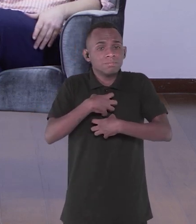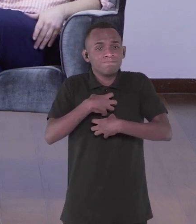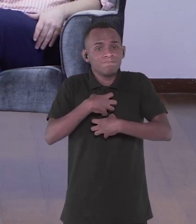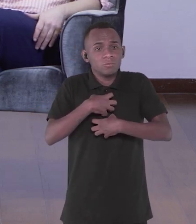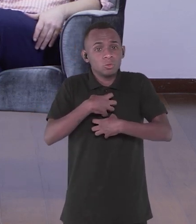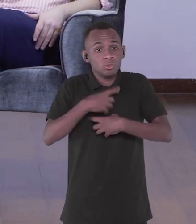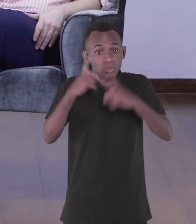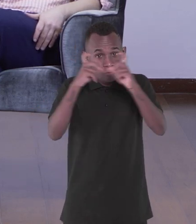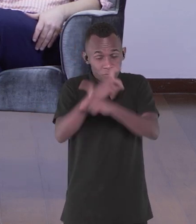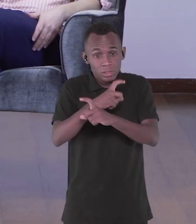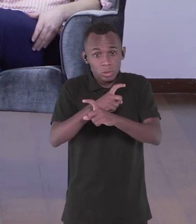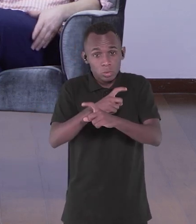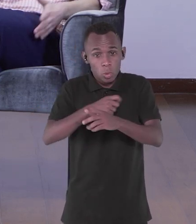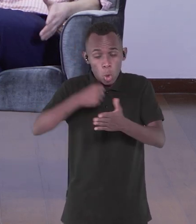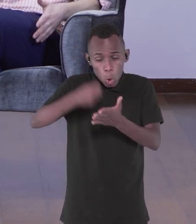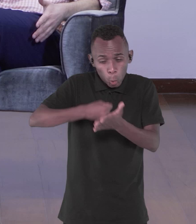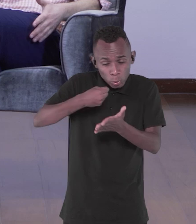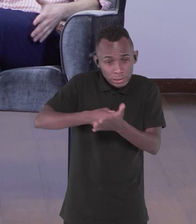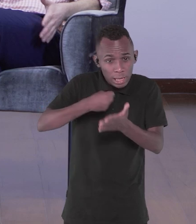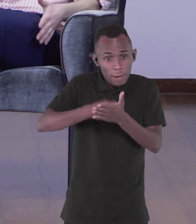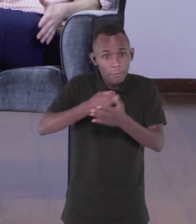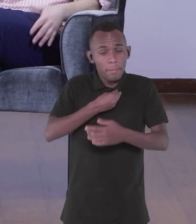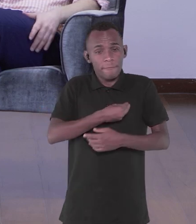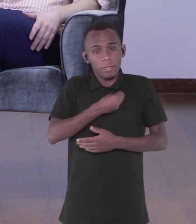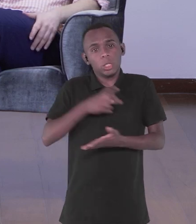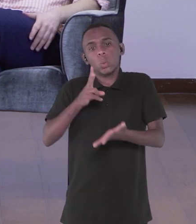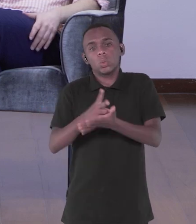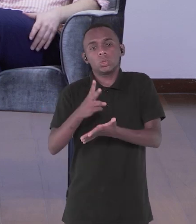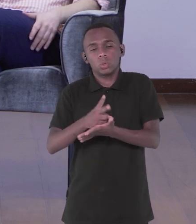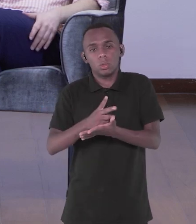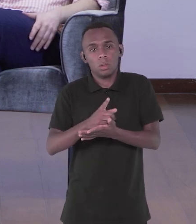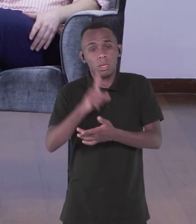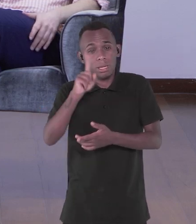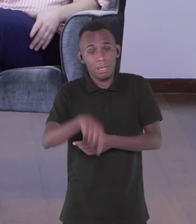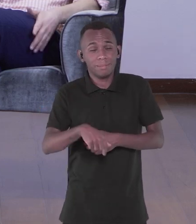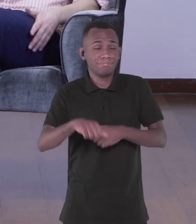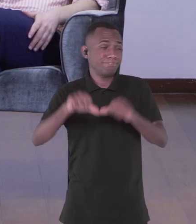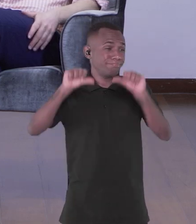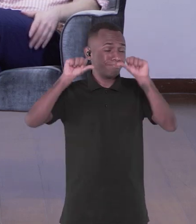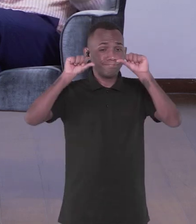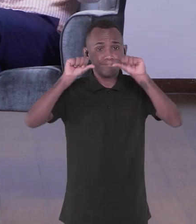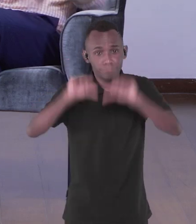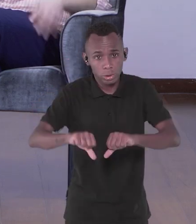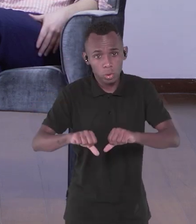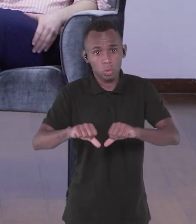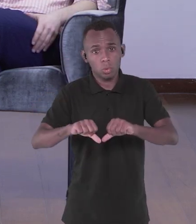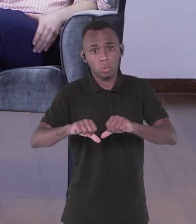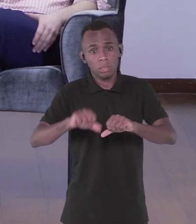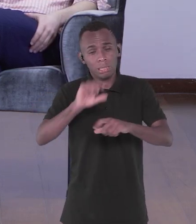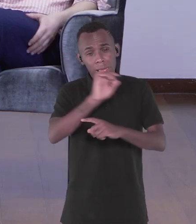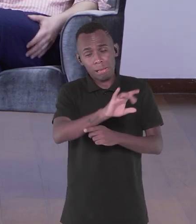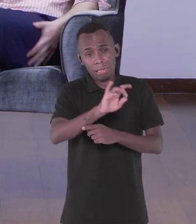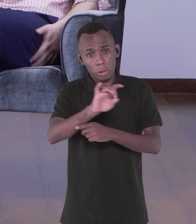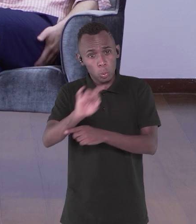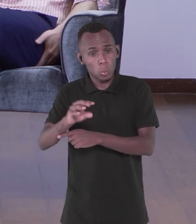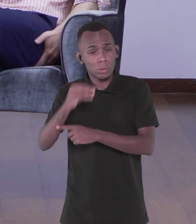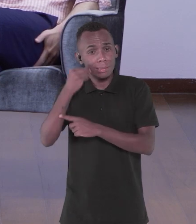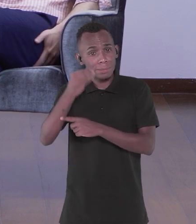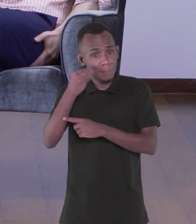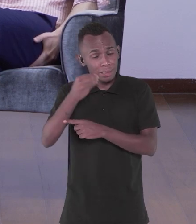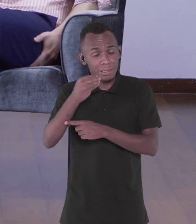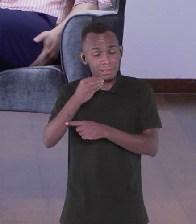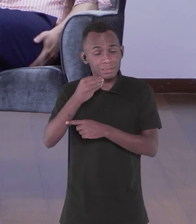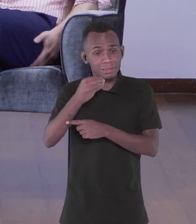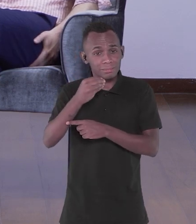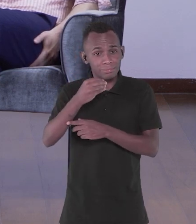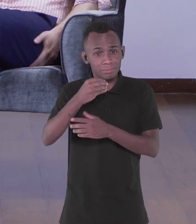sobreviver. E é absolutamente horrível ter de contar cada uma daquelas histórias, mas eu achei que eu tinha que